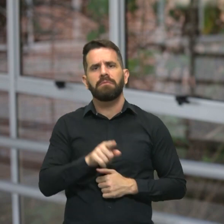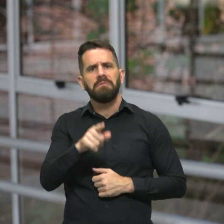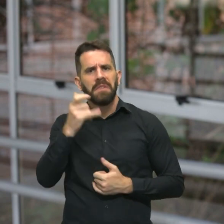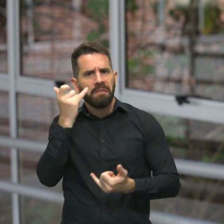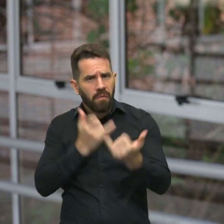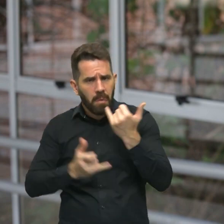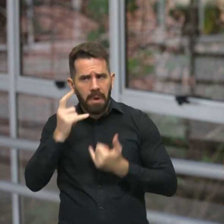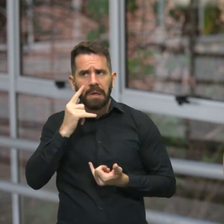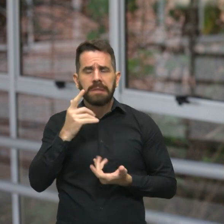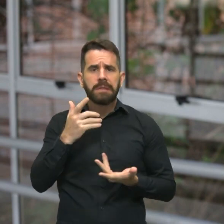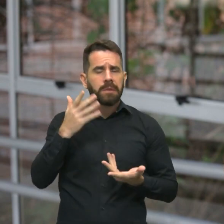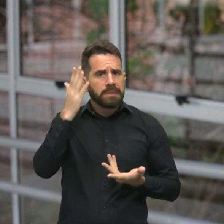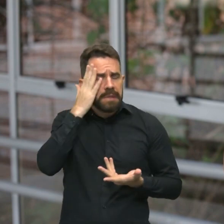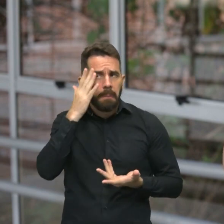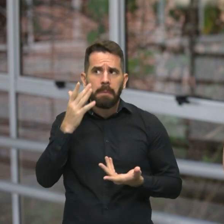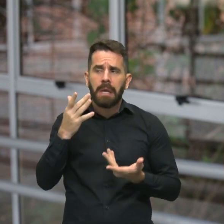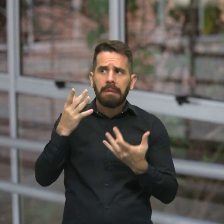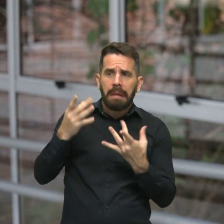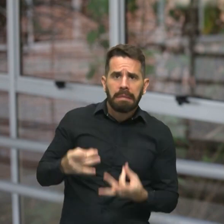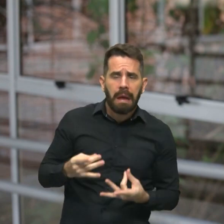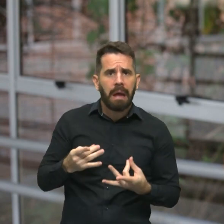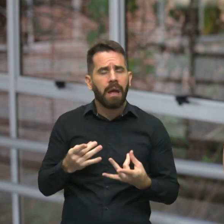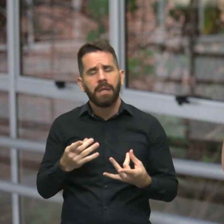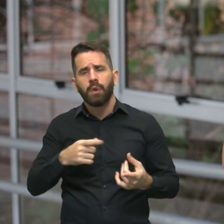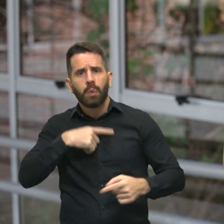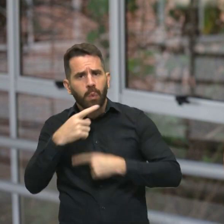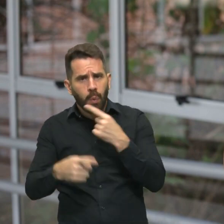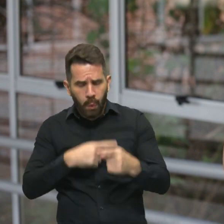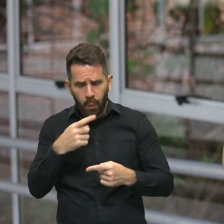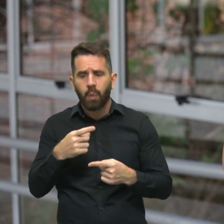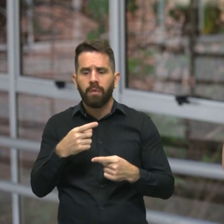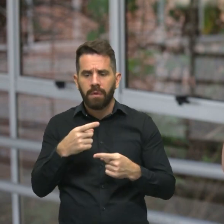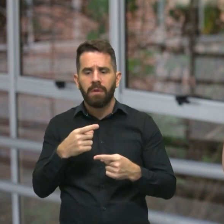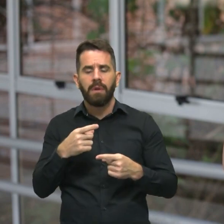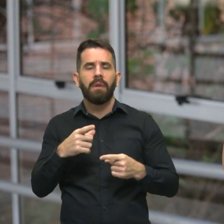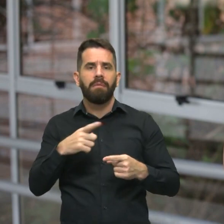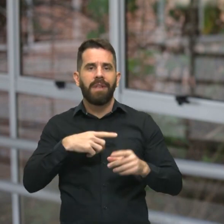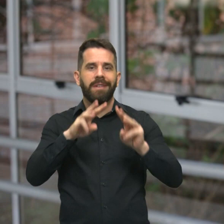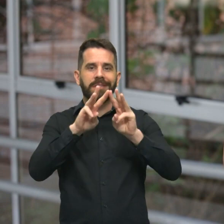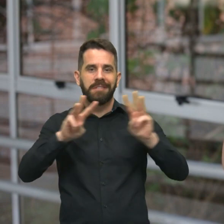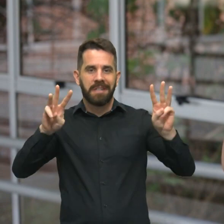do edital e tirar dúvidas, entre no site